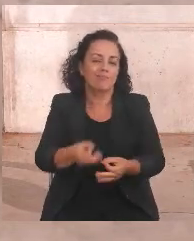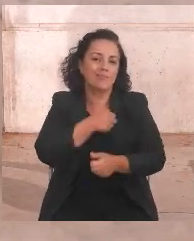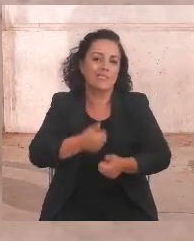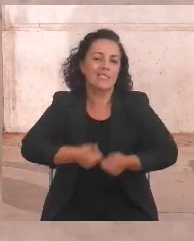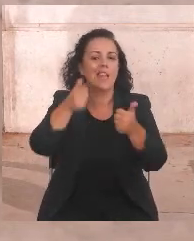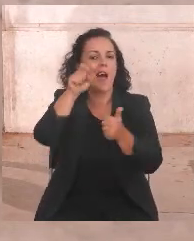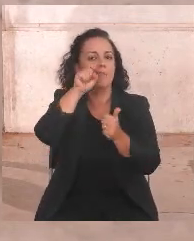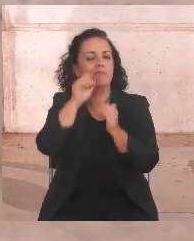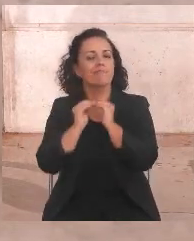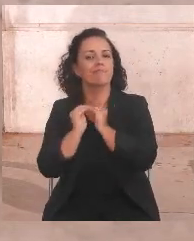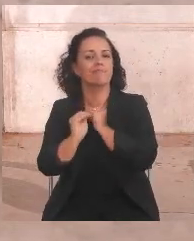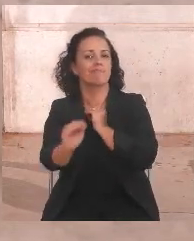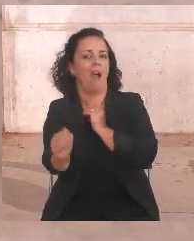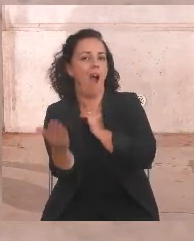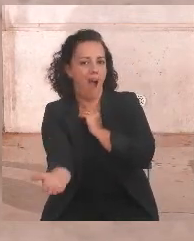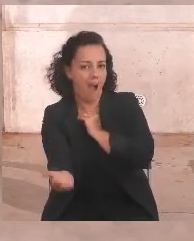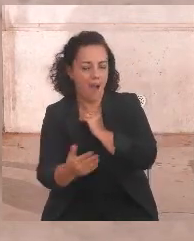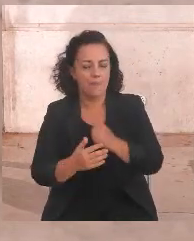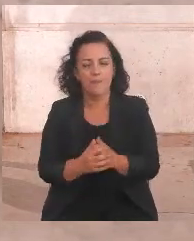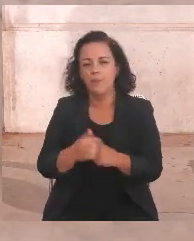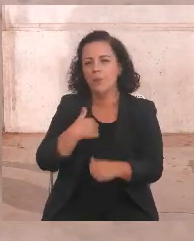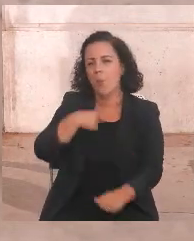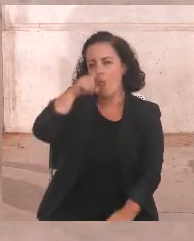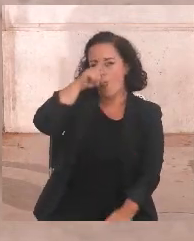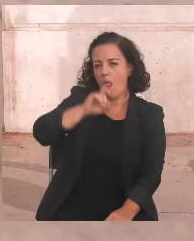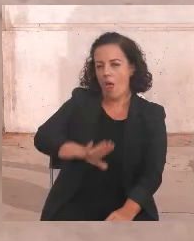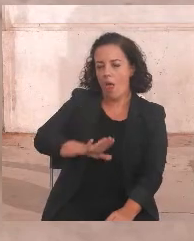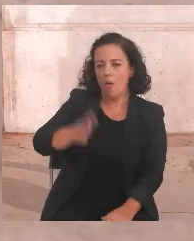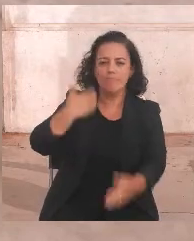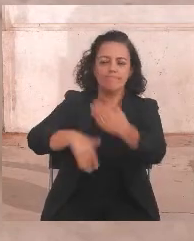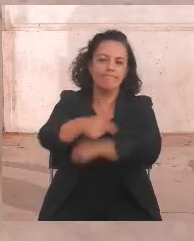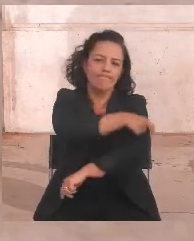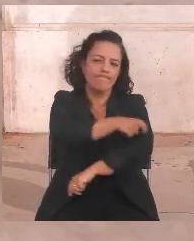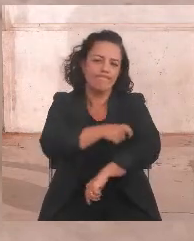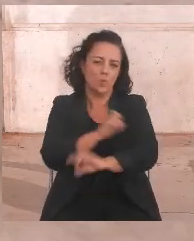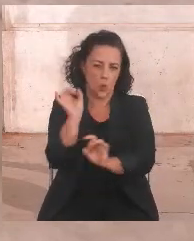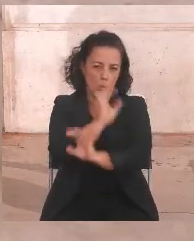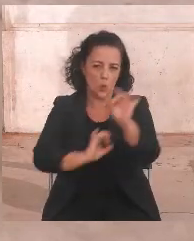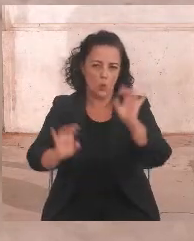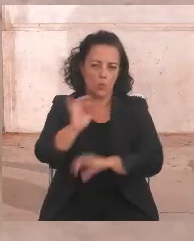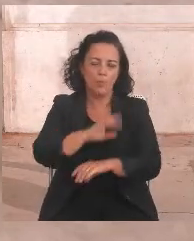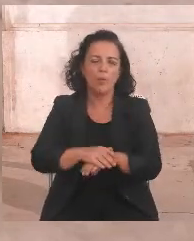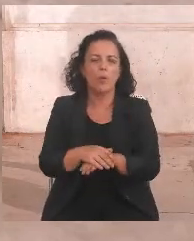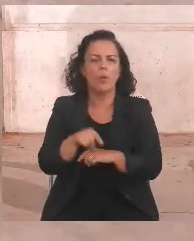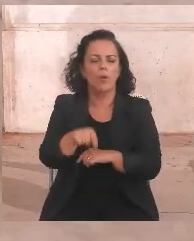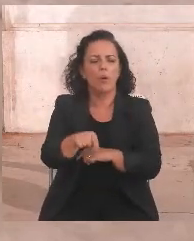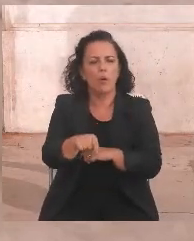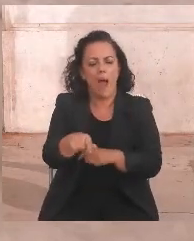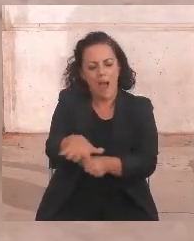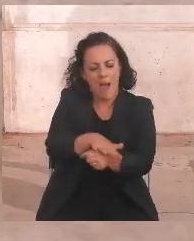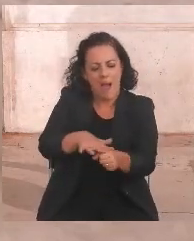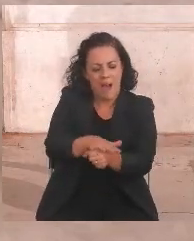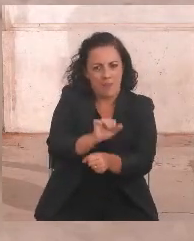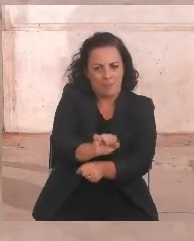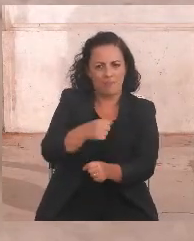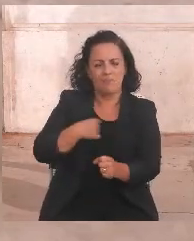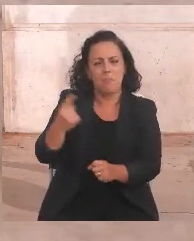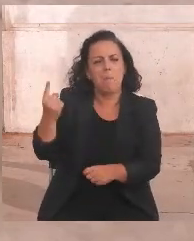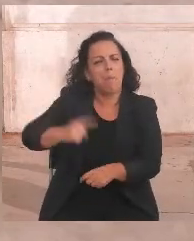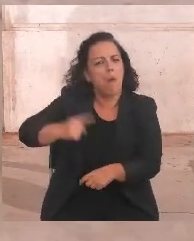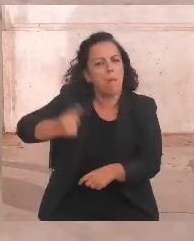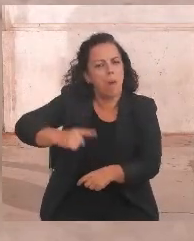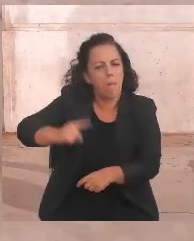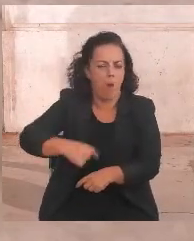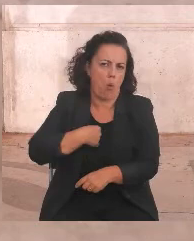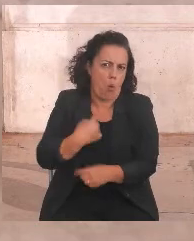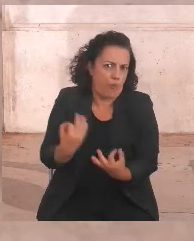sustentável. Lembro-me, enquanto Comissário Europeu, as inúmeras iniciativas nesta área que